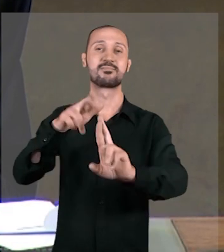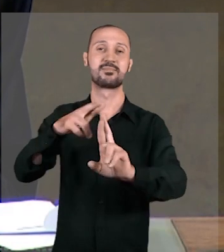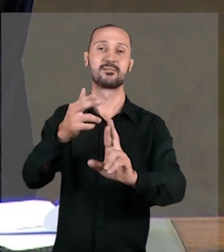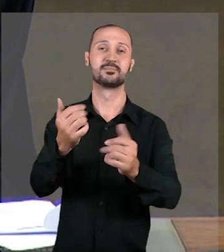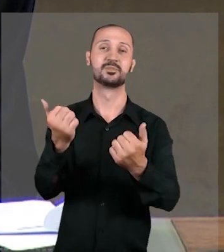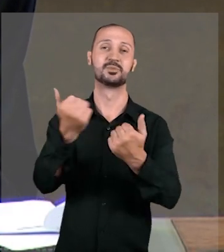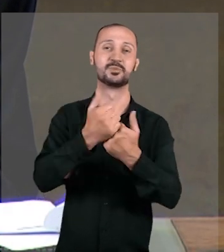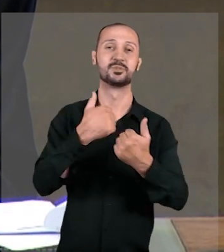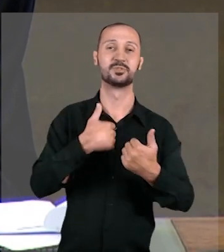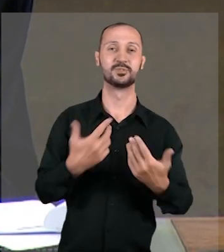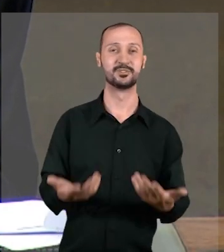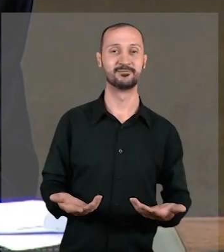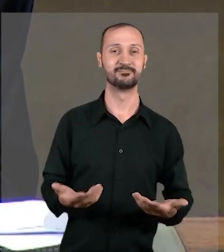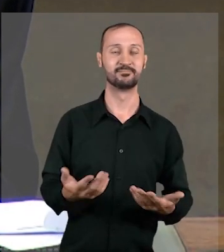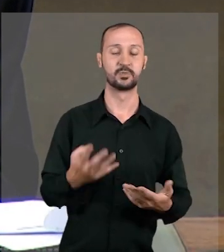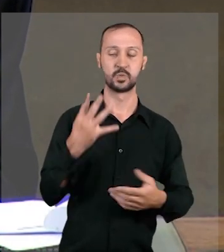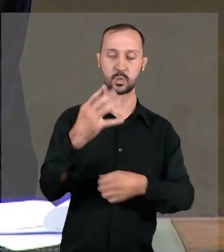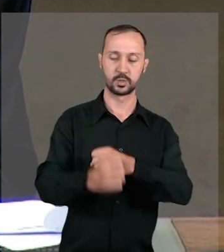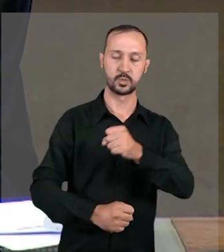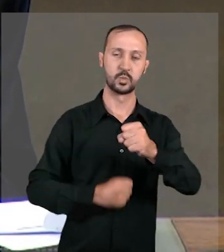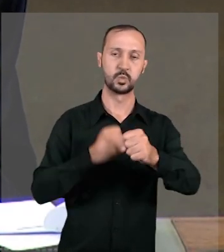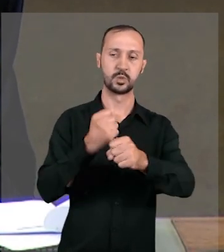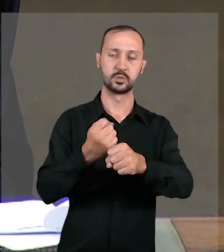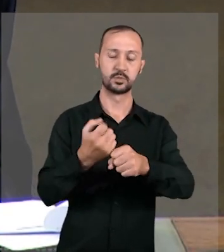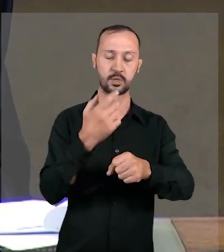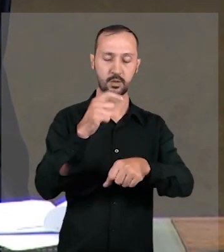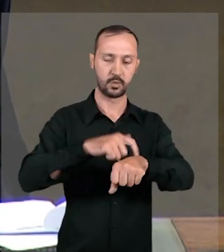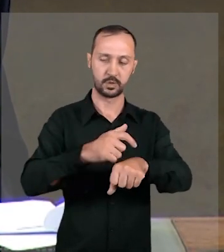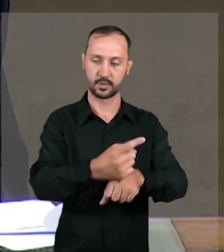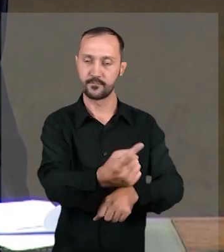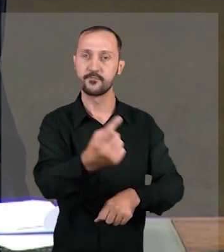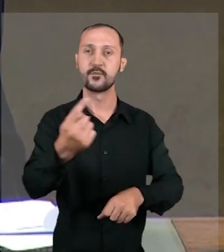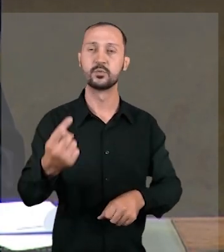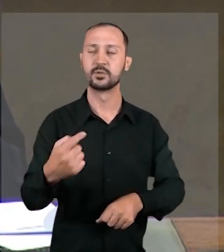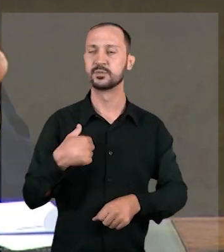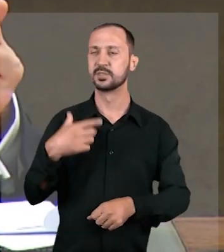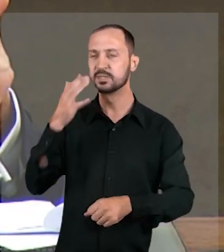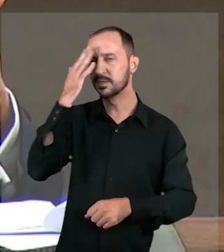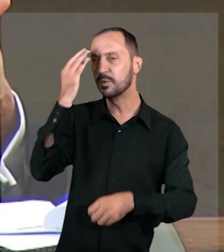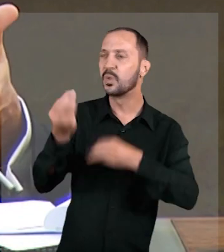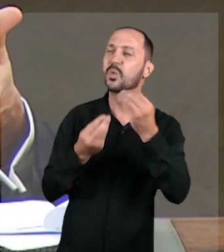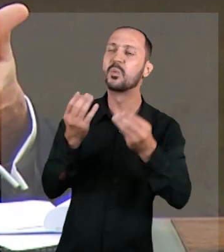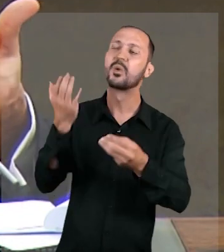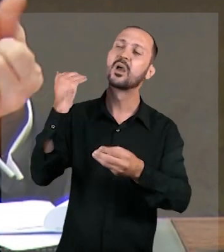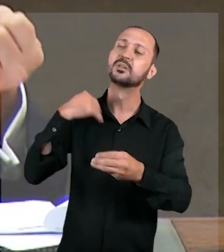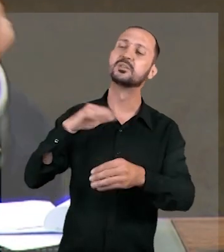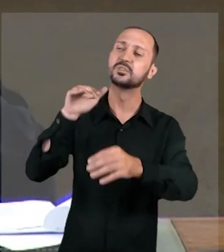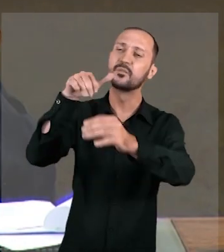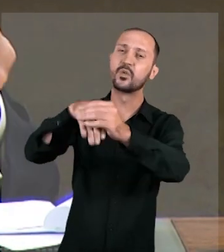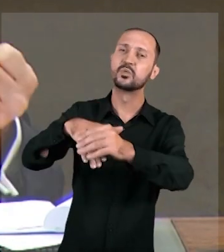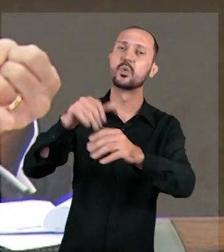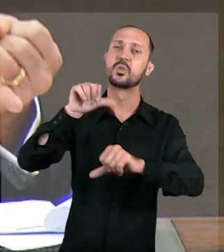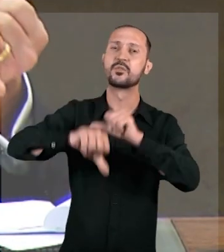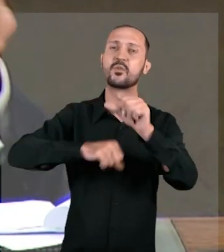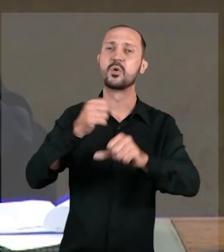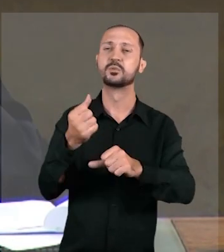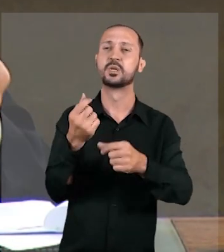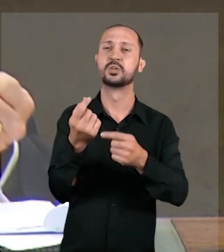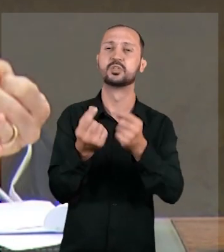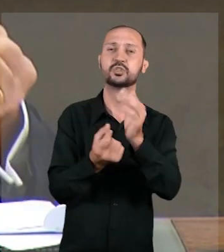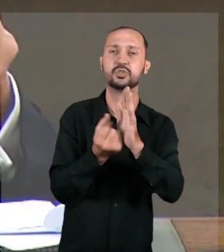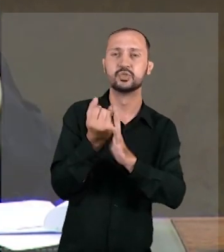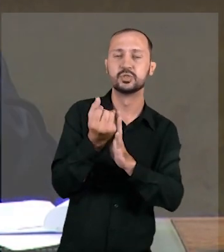representante. De modo que, 4 anos depois, quando ele voltar para pedir voto, você pode saber como é que ele votou na reforma tributária, na